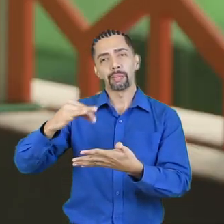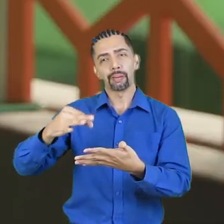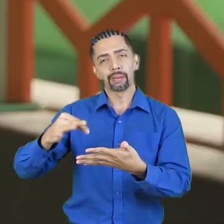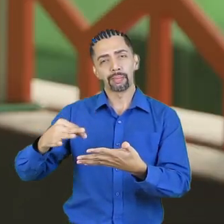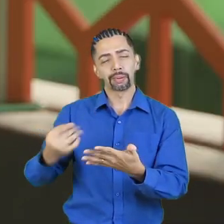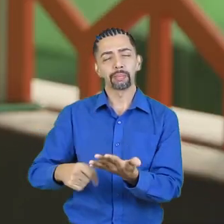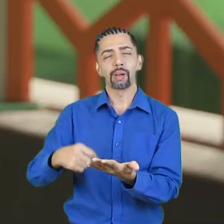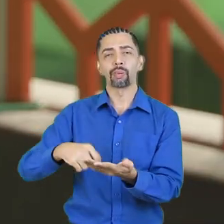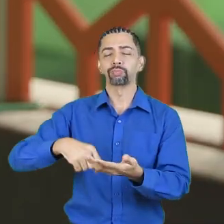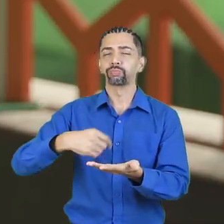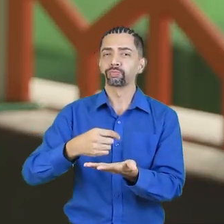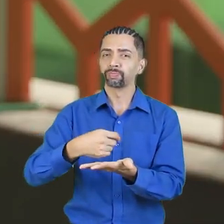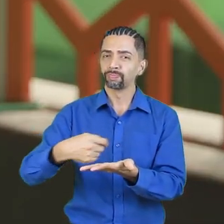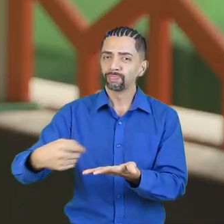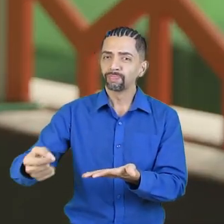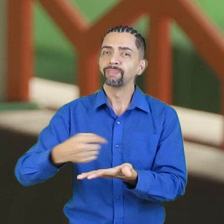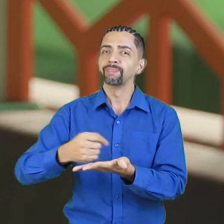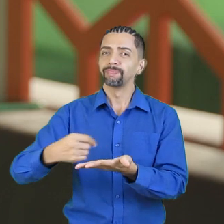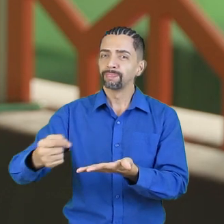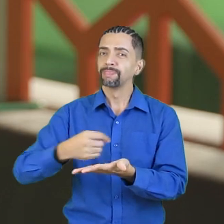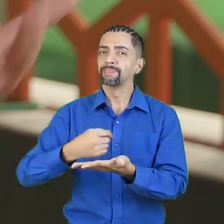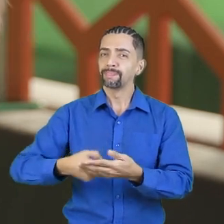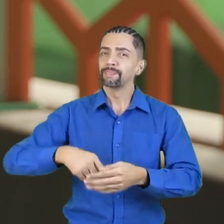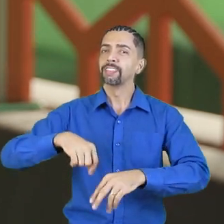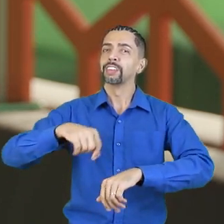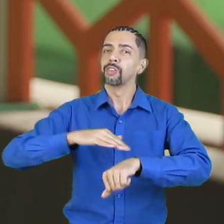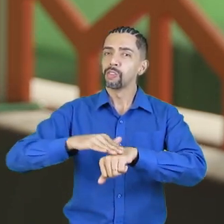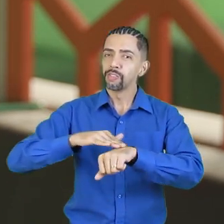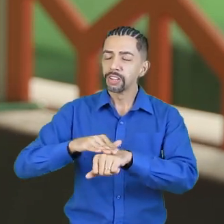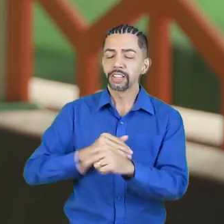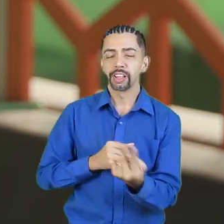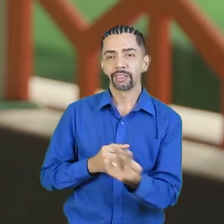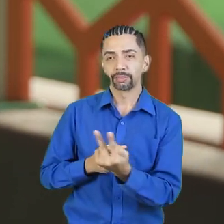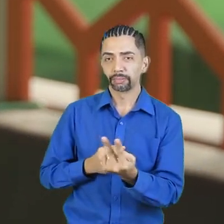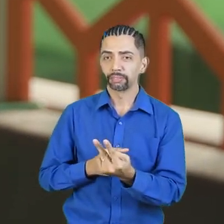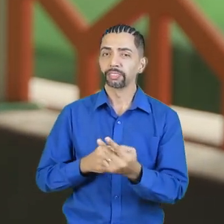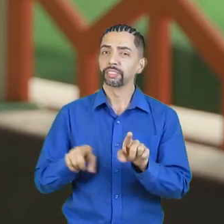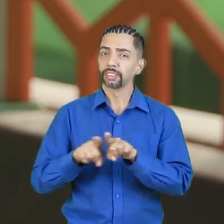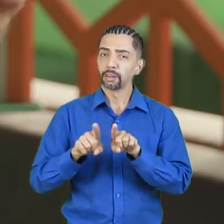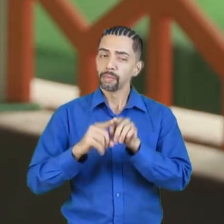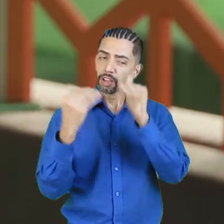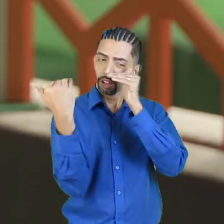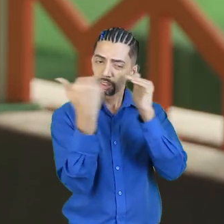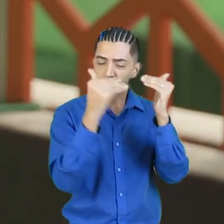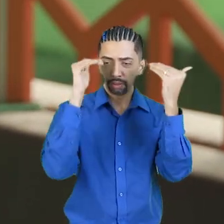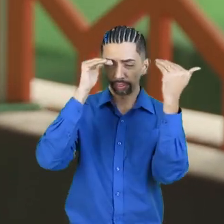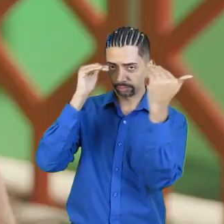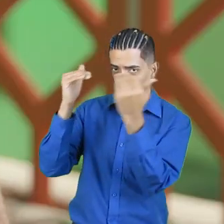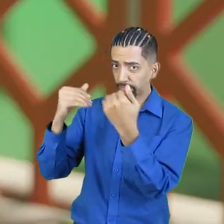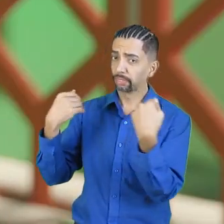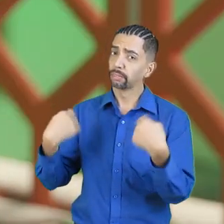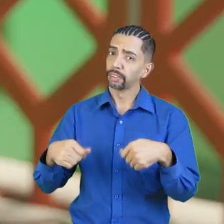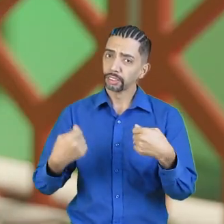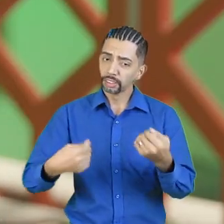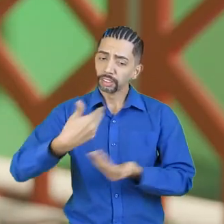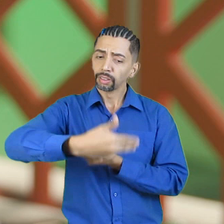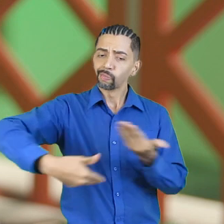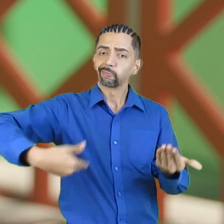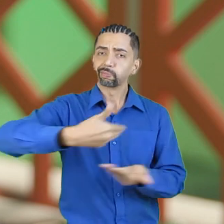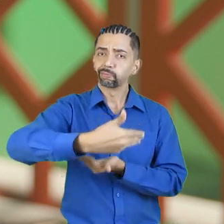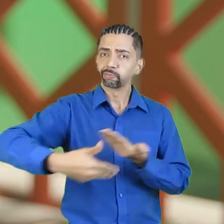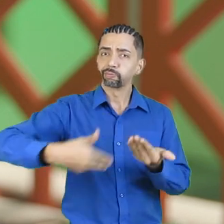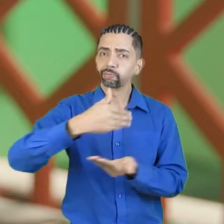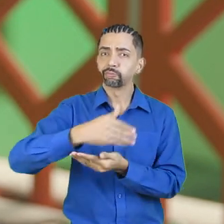e ter uma vida saudável e harmoniosa, onde deverá haver o respeito entre ambos. Vou trazer para